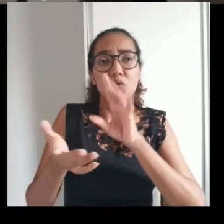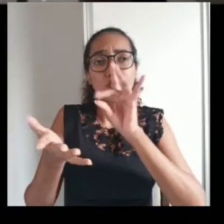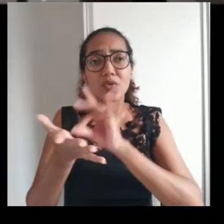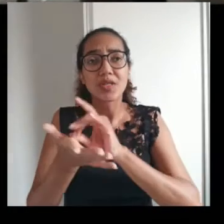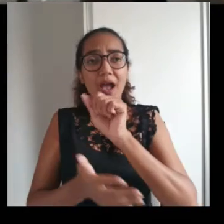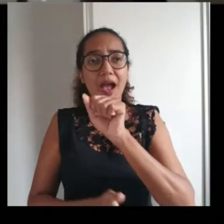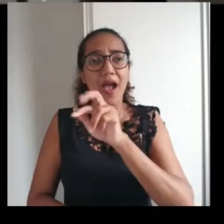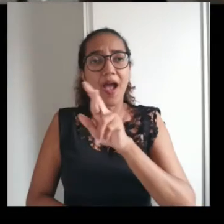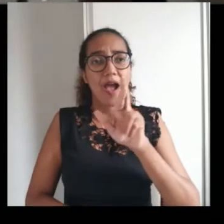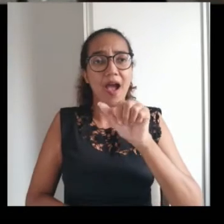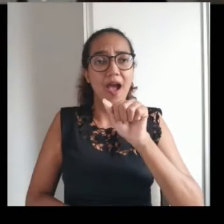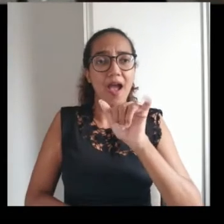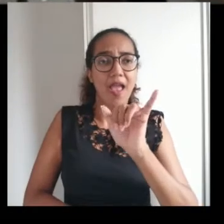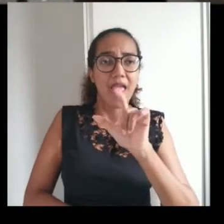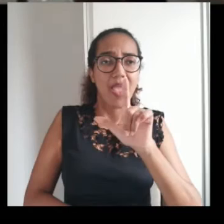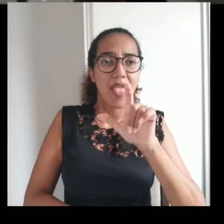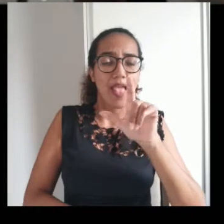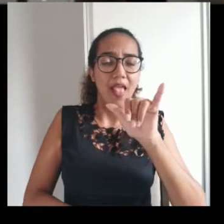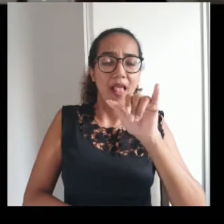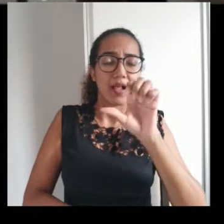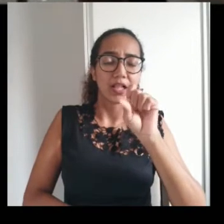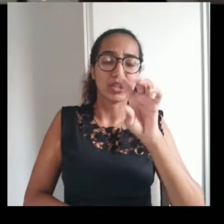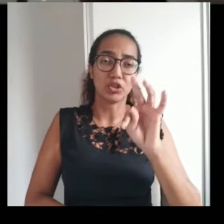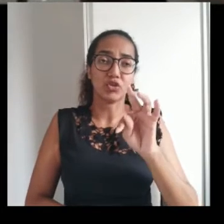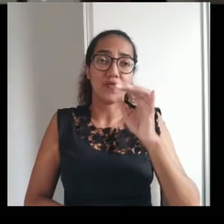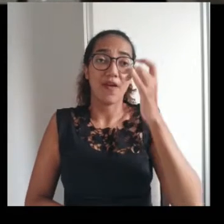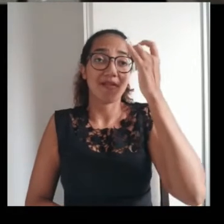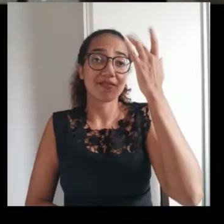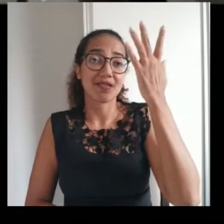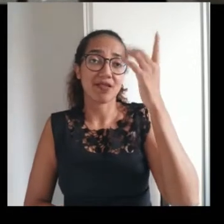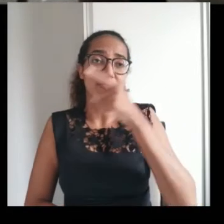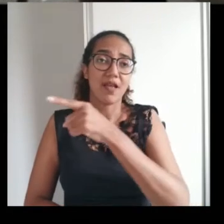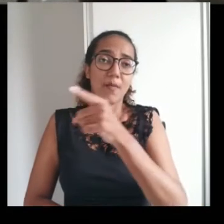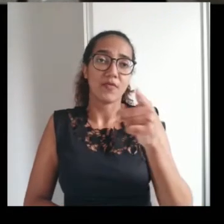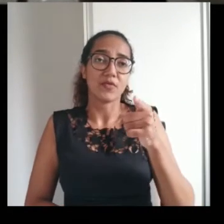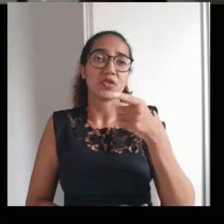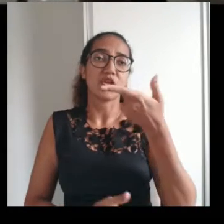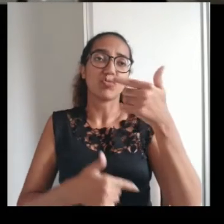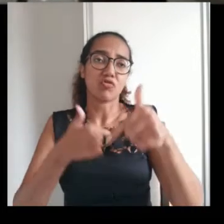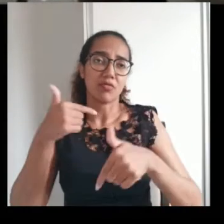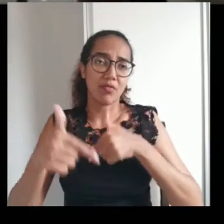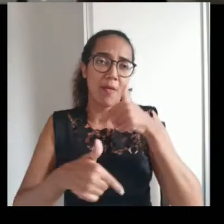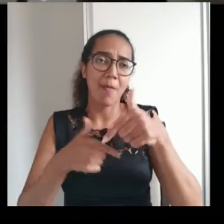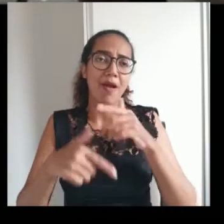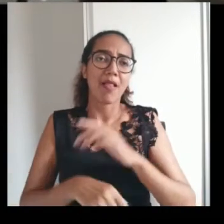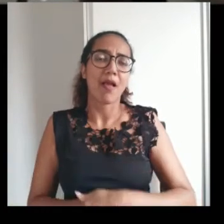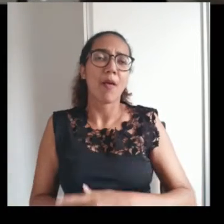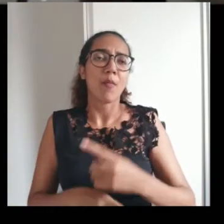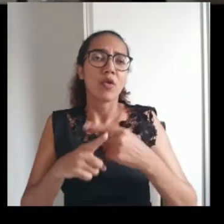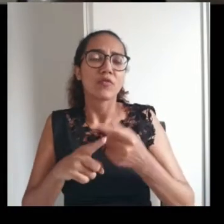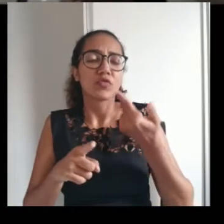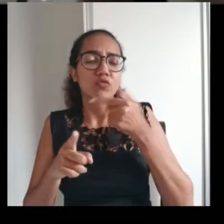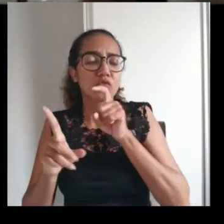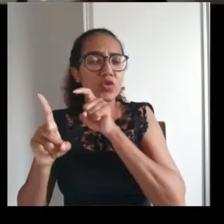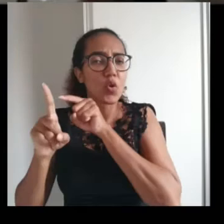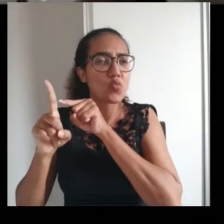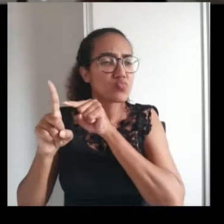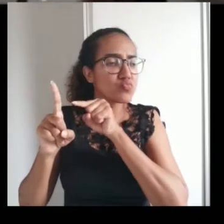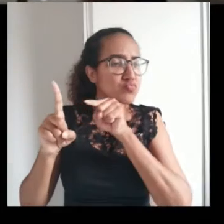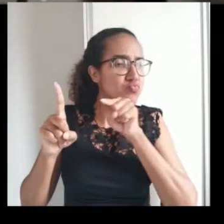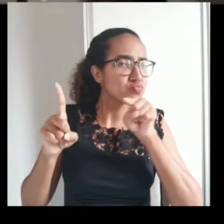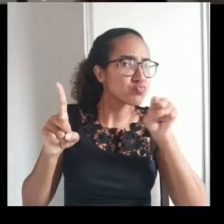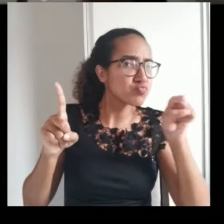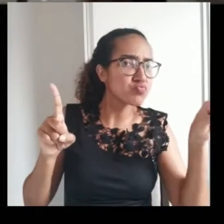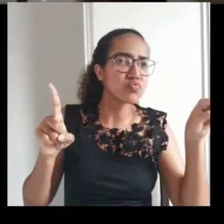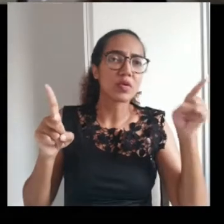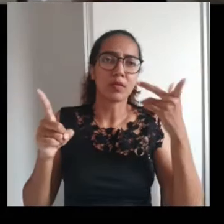a sua vida, porque você vai simplesmente percorrer o array list, né? E sem estar necessariamente tendo que fazer esse tipo de interação, tá?